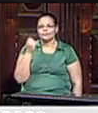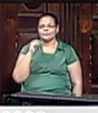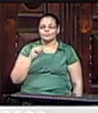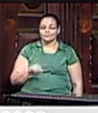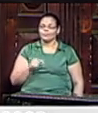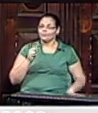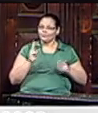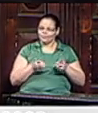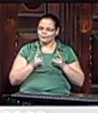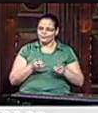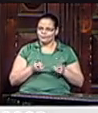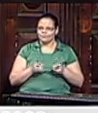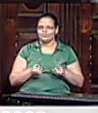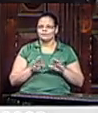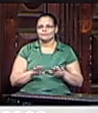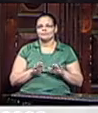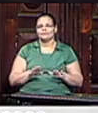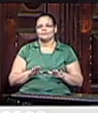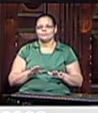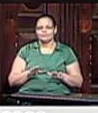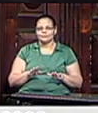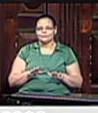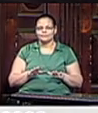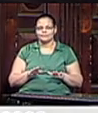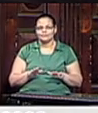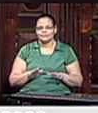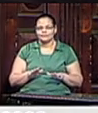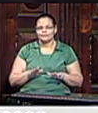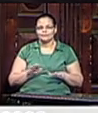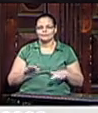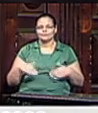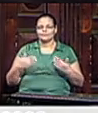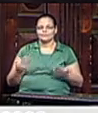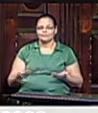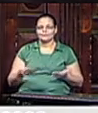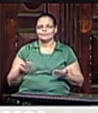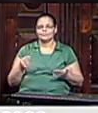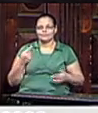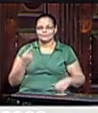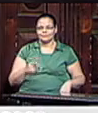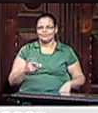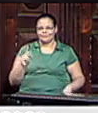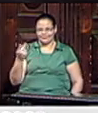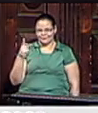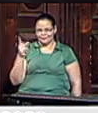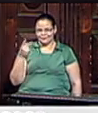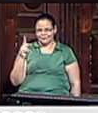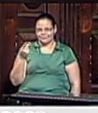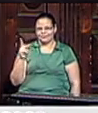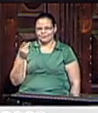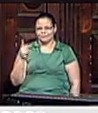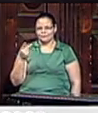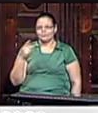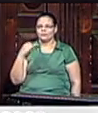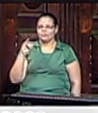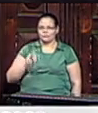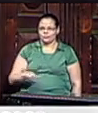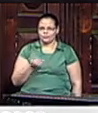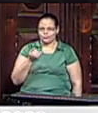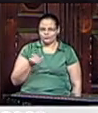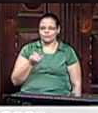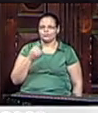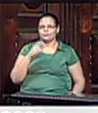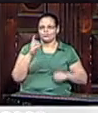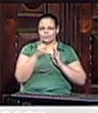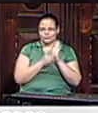ser preservado e cuidado enquanto patrimônio histórico e cultural. E aproveitando aqui a declaração